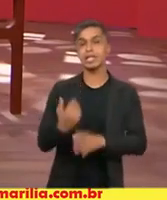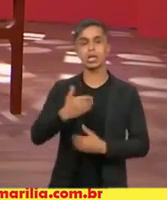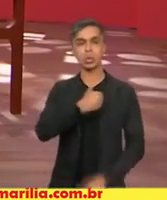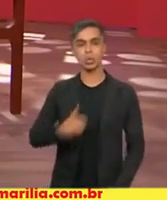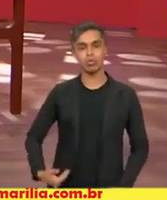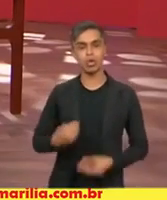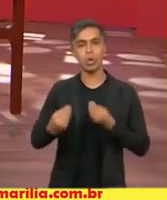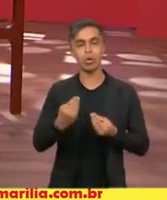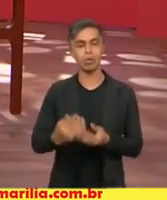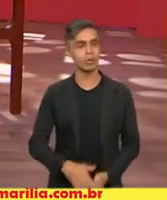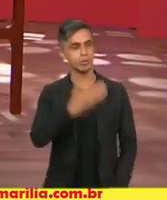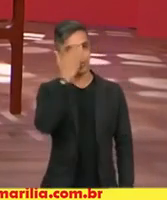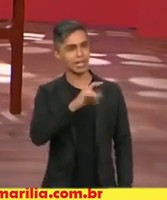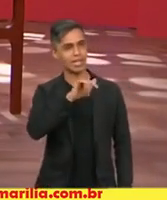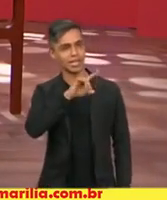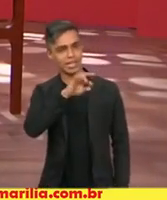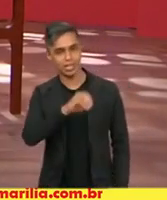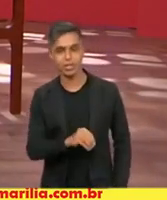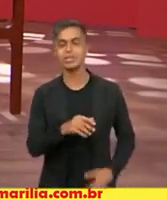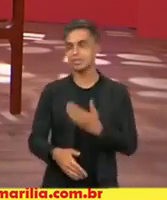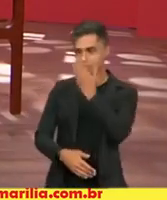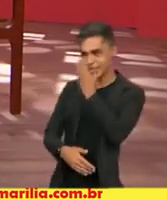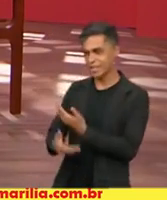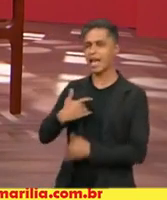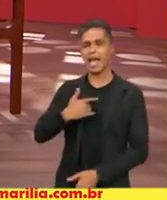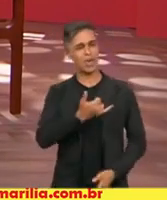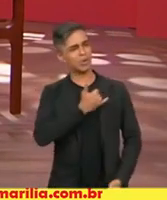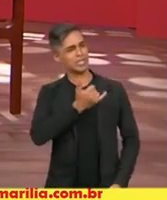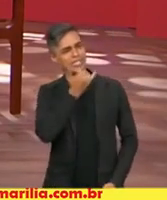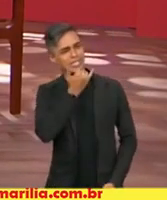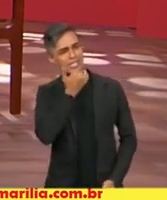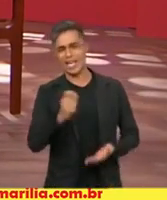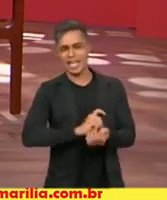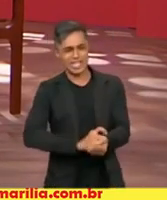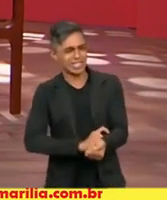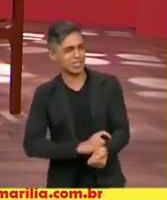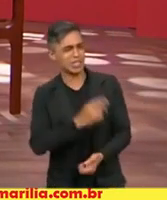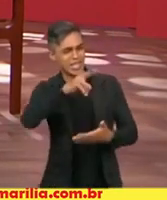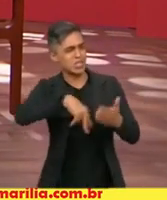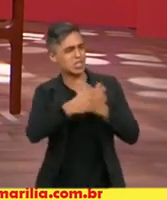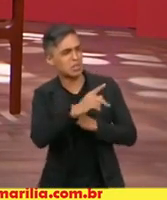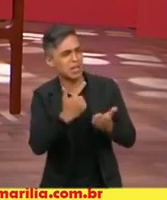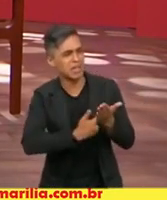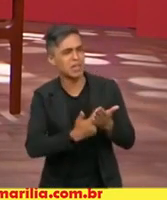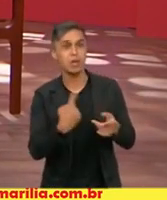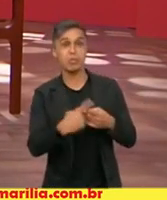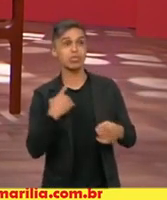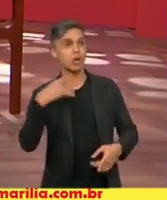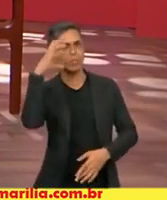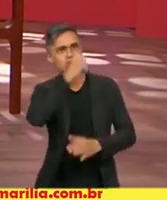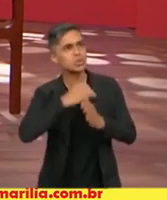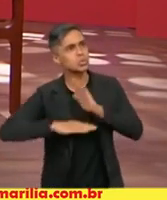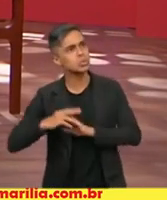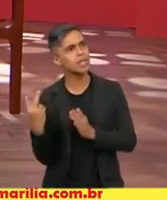você, Demori, pelo convite. Cara, eu fiquei com muita raiva lendo seu livro. Começamos bem. Fiquei com muita raiva de ter aprendido tudo errado. É